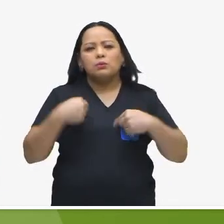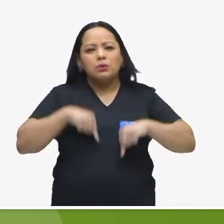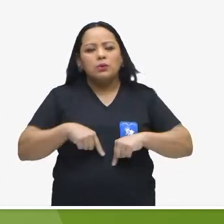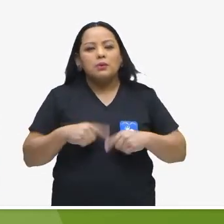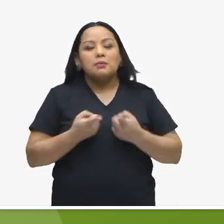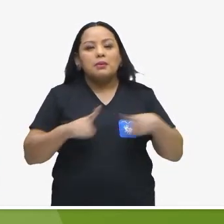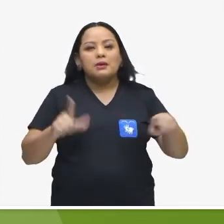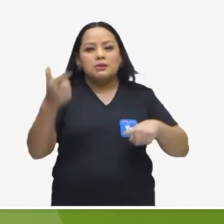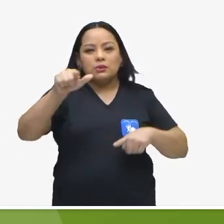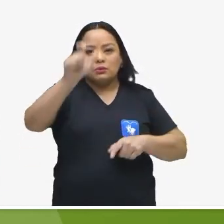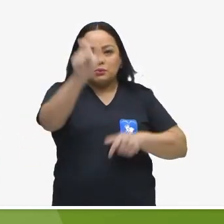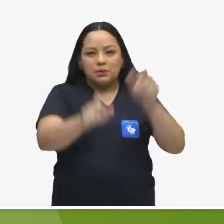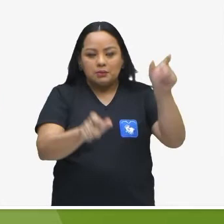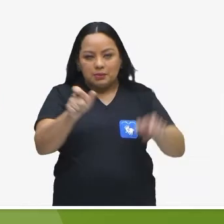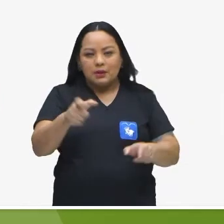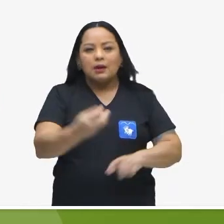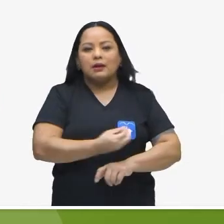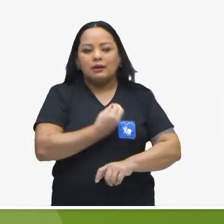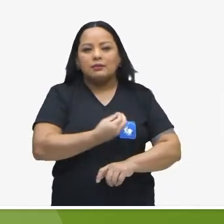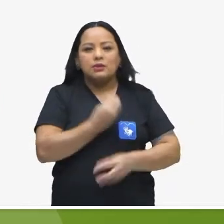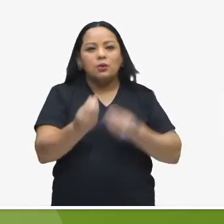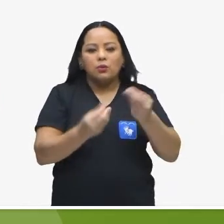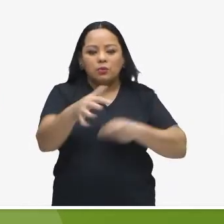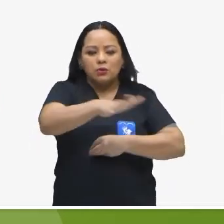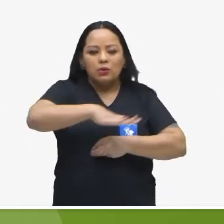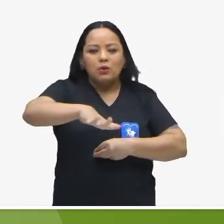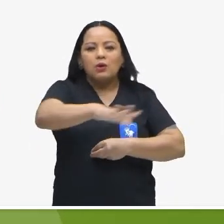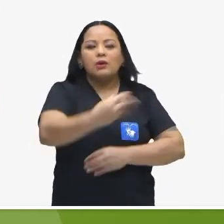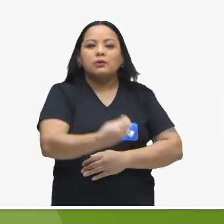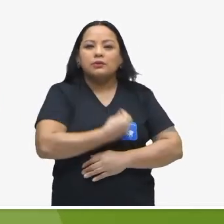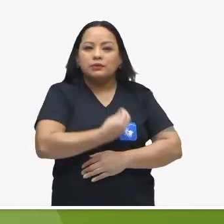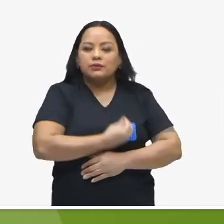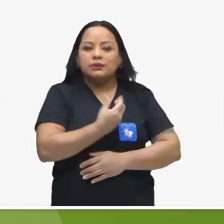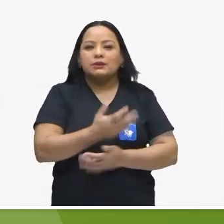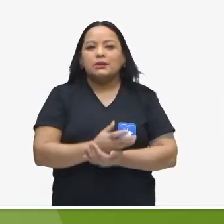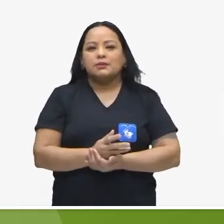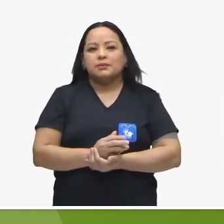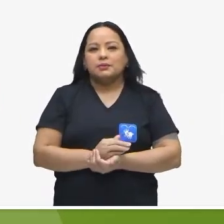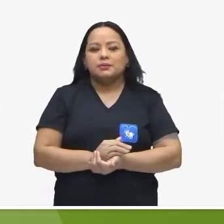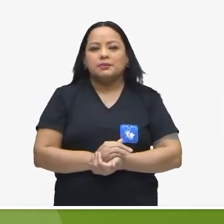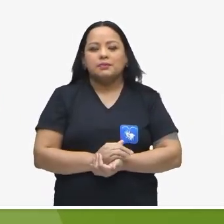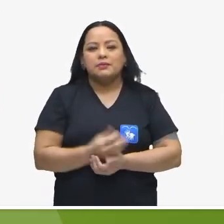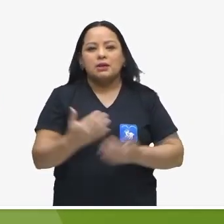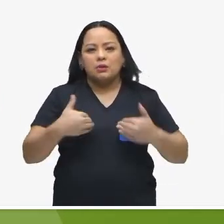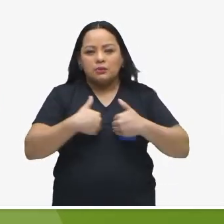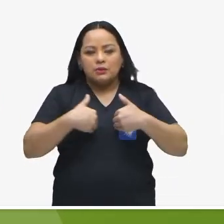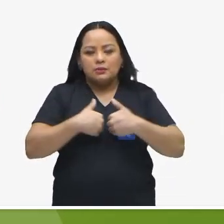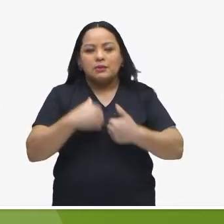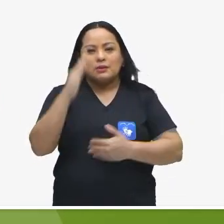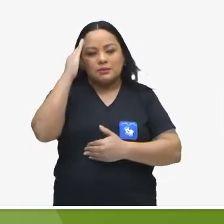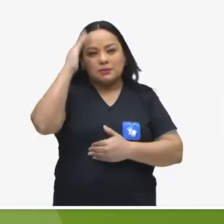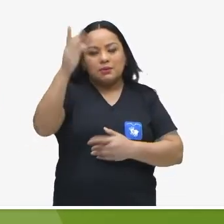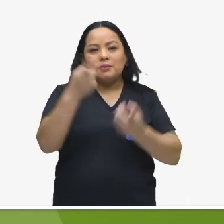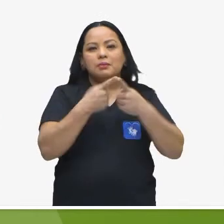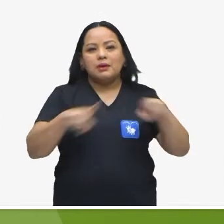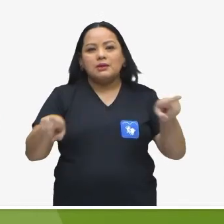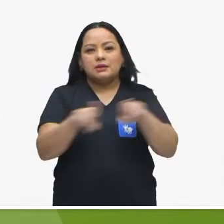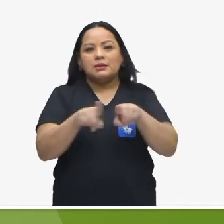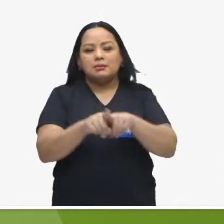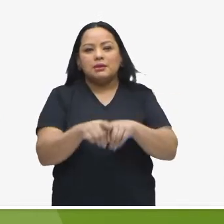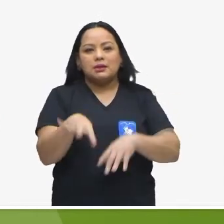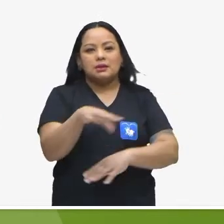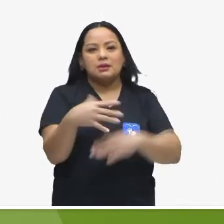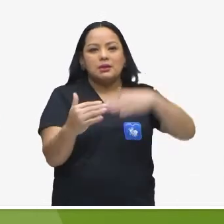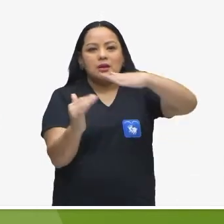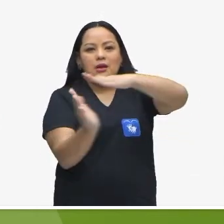vivos que fazem da água o seu local de vida, né? Que são os animais, principalmente, mas também nós temos algas,